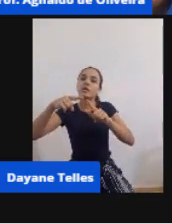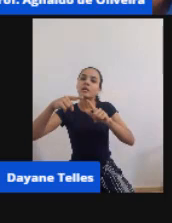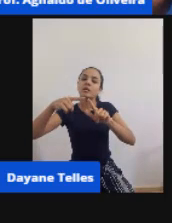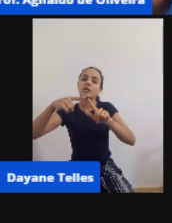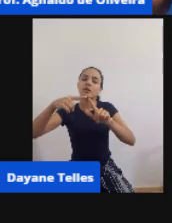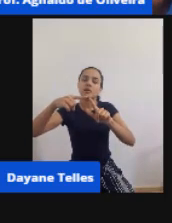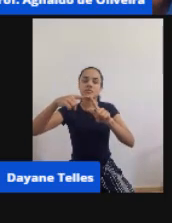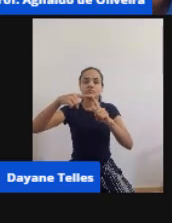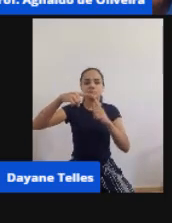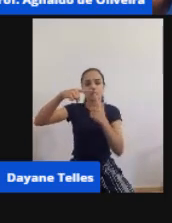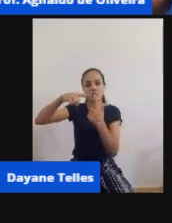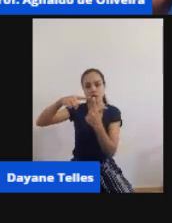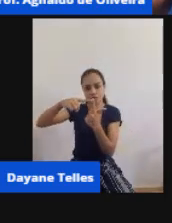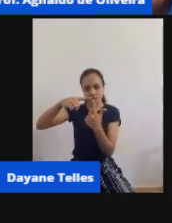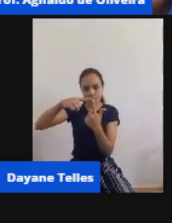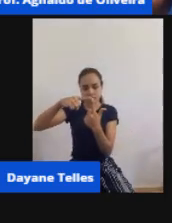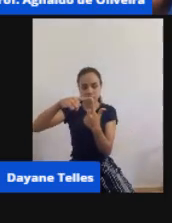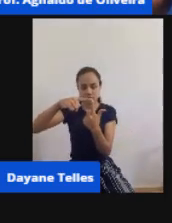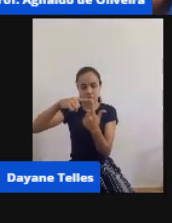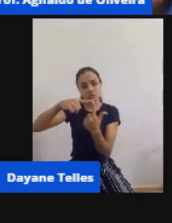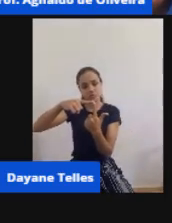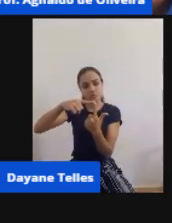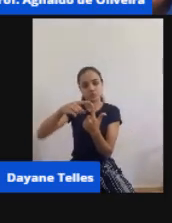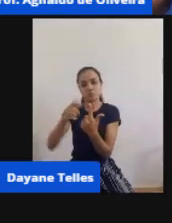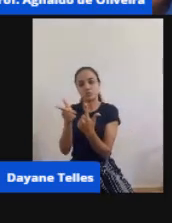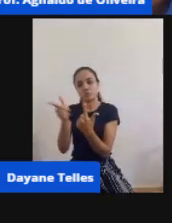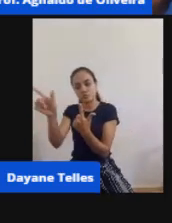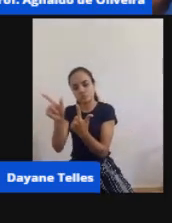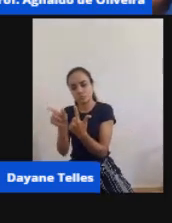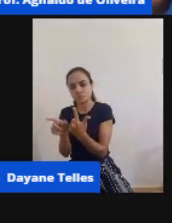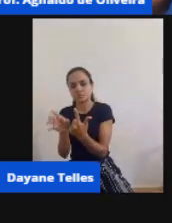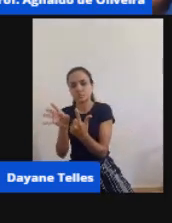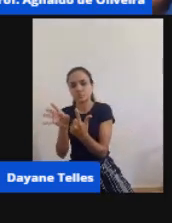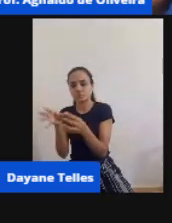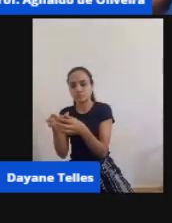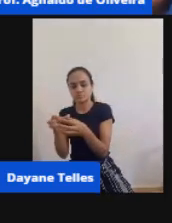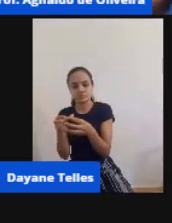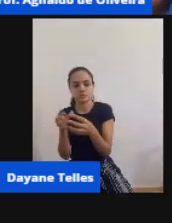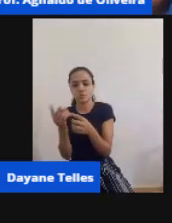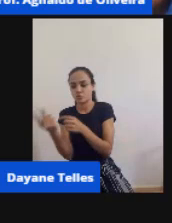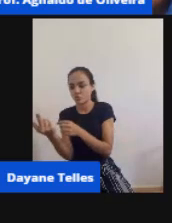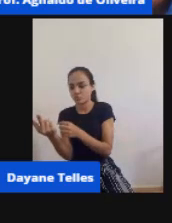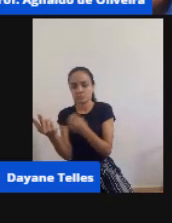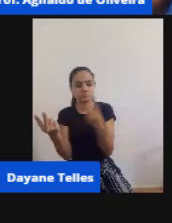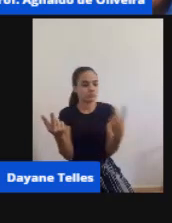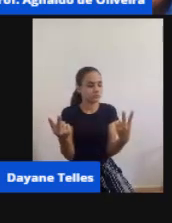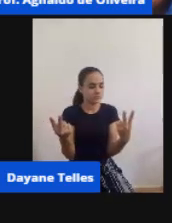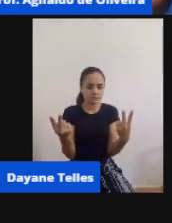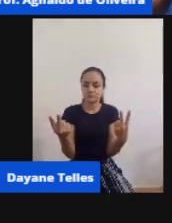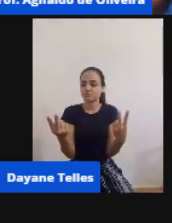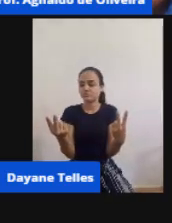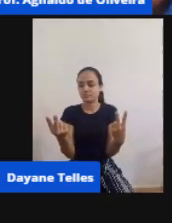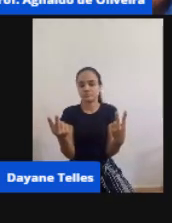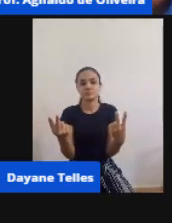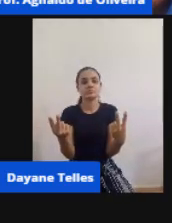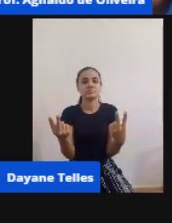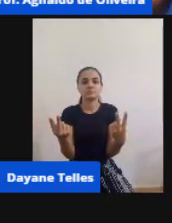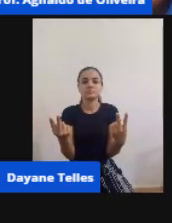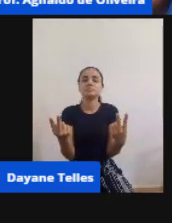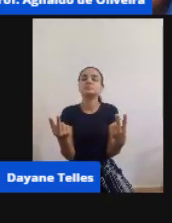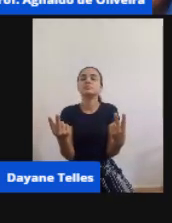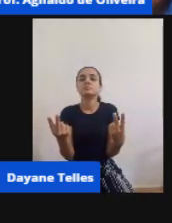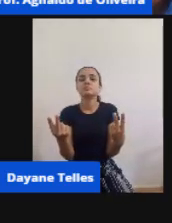Combinaram em realizar 5 rodadas. Uma dupla foi constituída por Carlos e